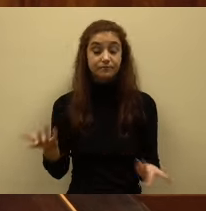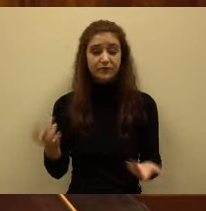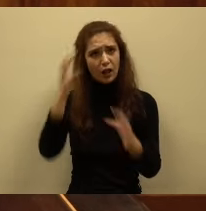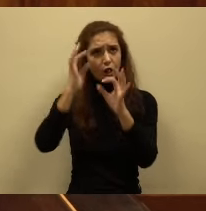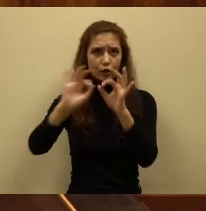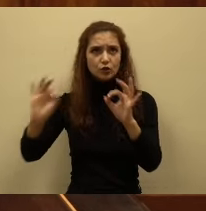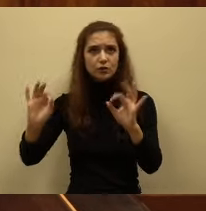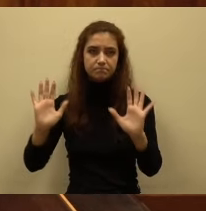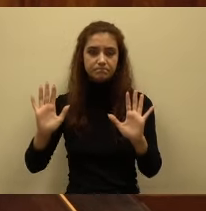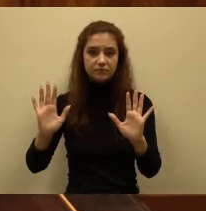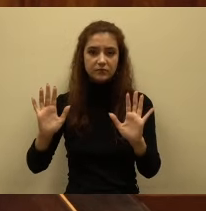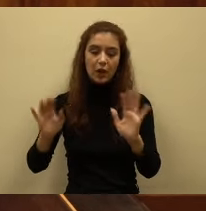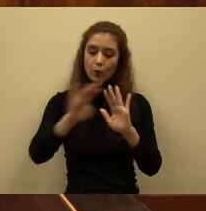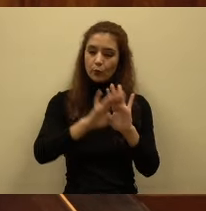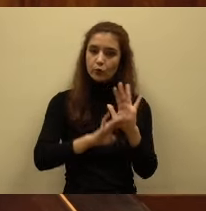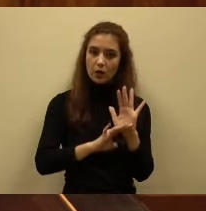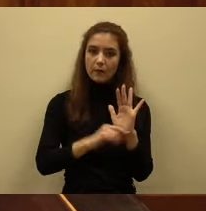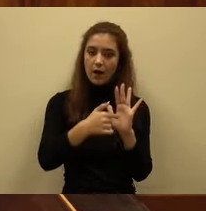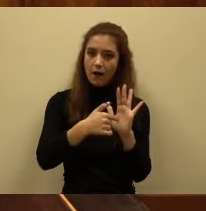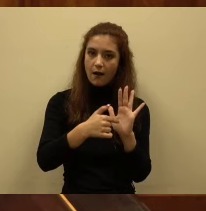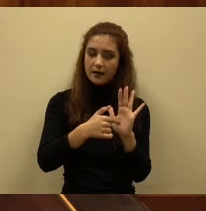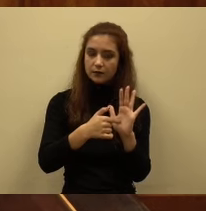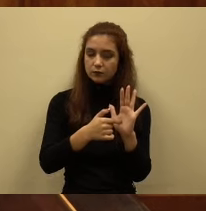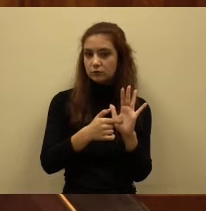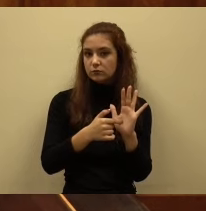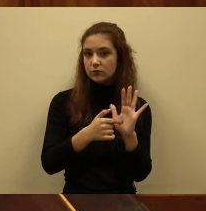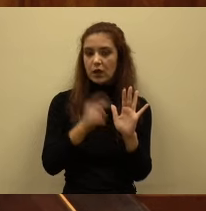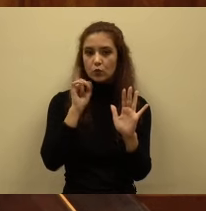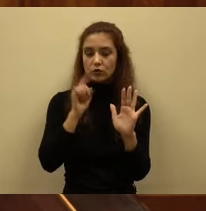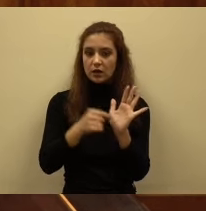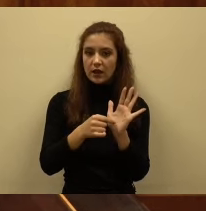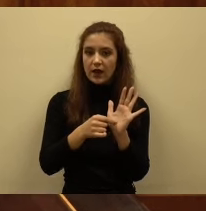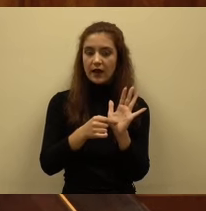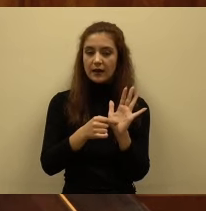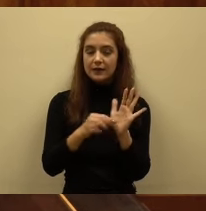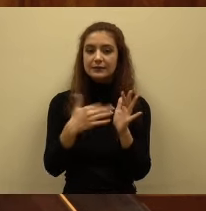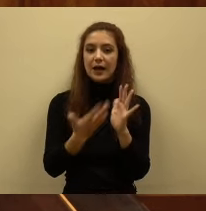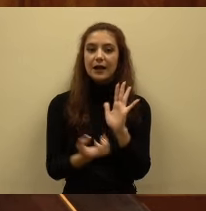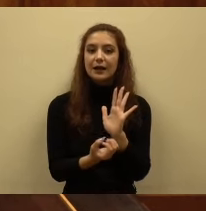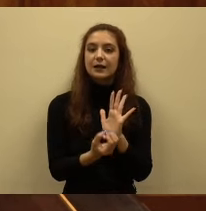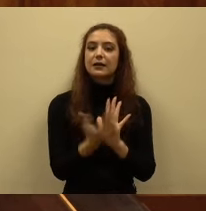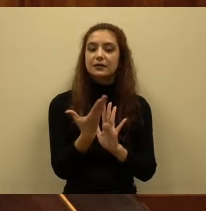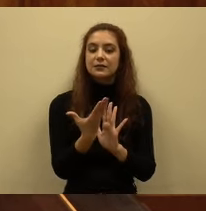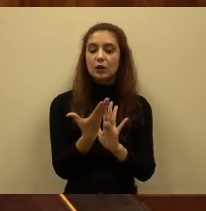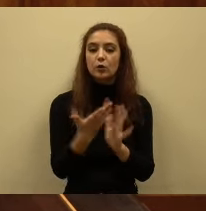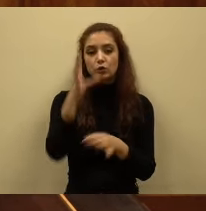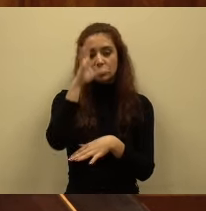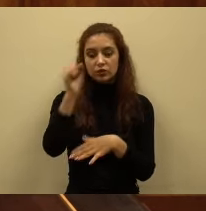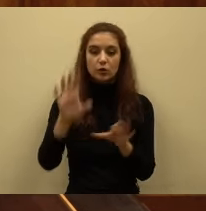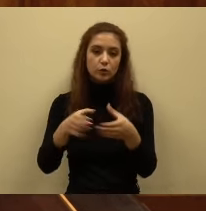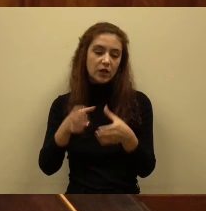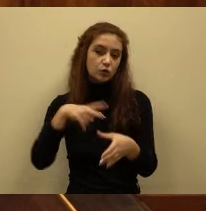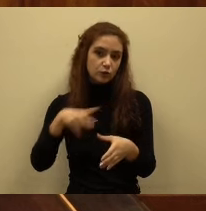Nesse sentido, está no nosso programa uma medida essencial que é a constituição do Ministério das Comunidades Portuguesas, que